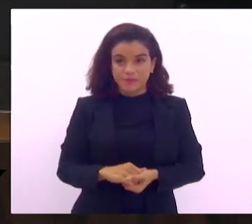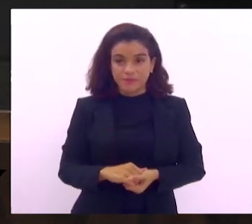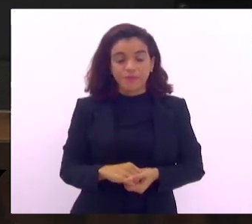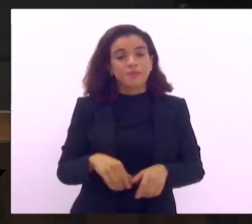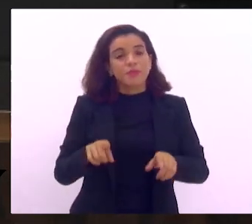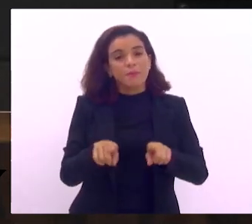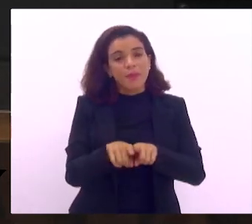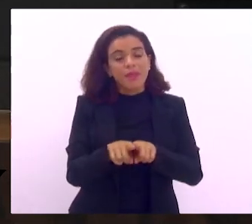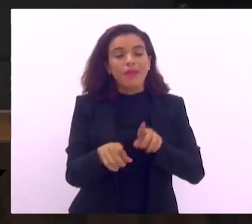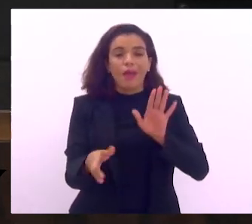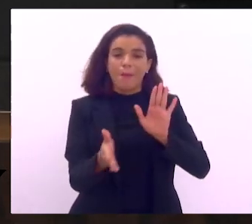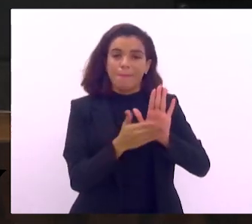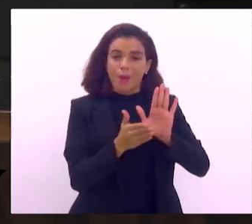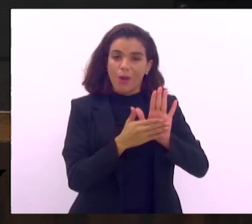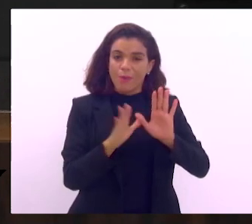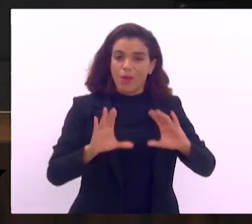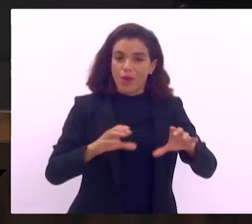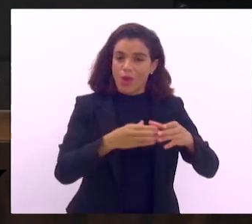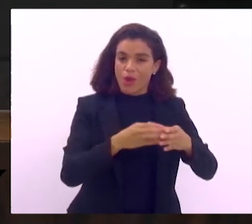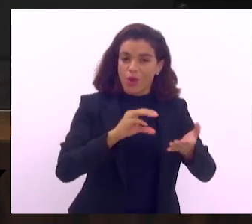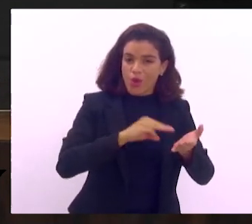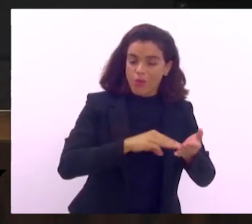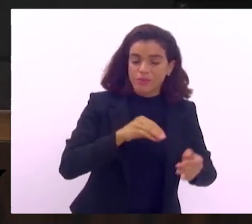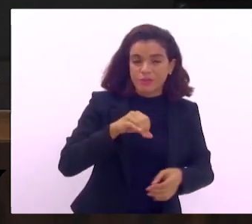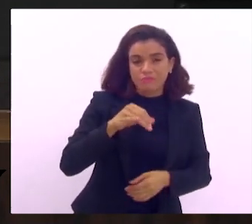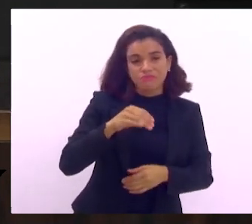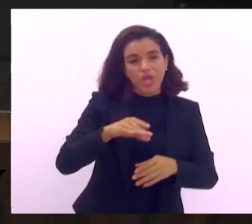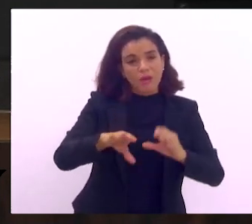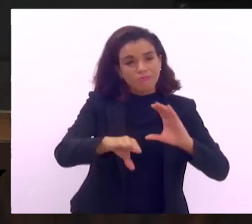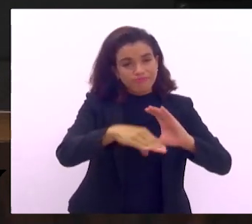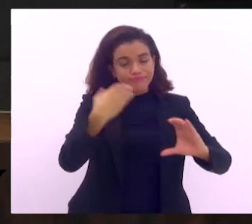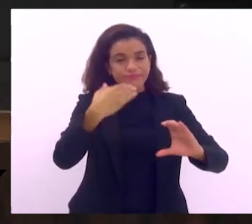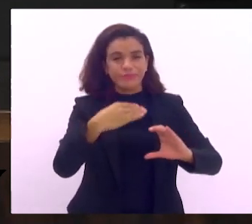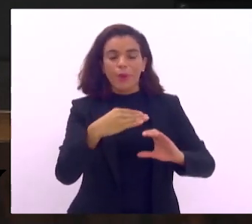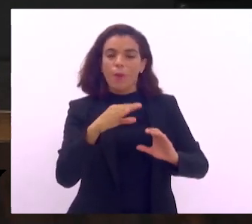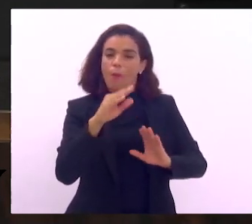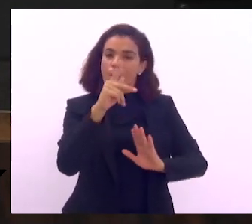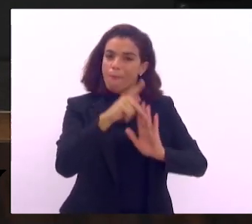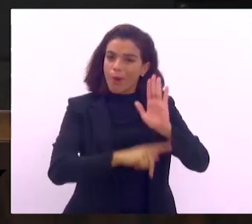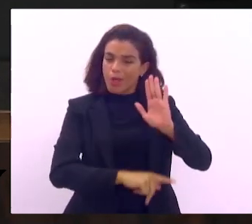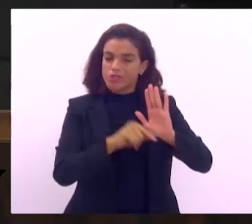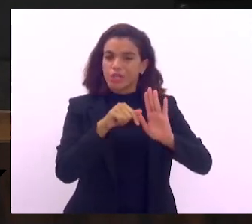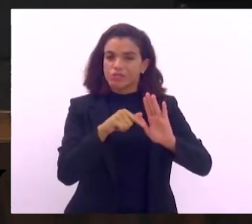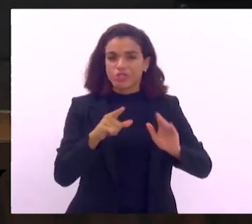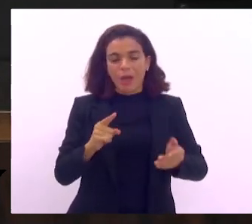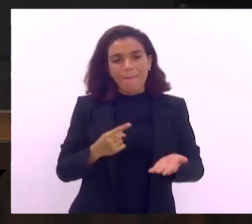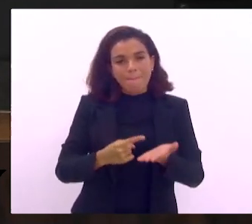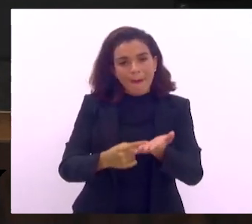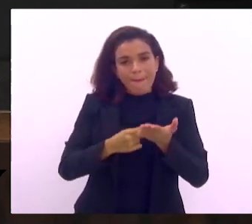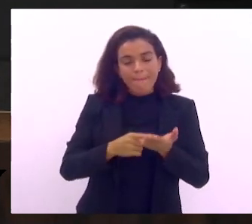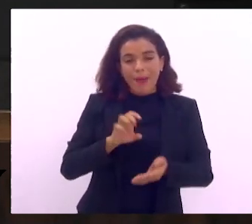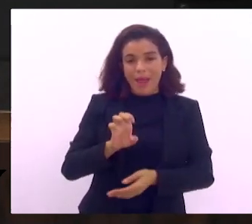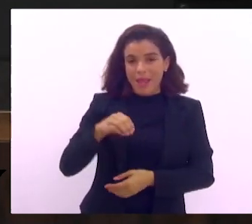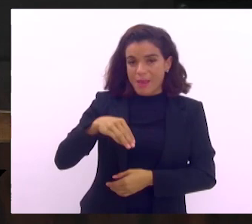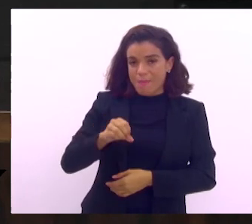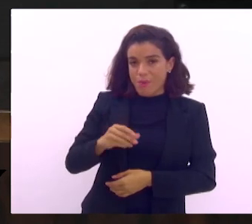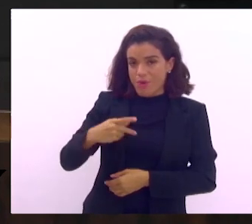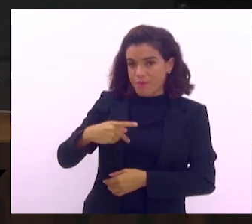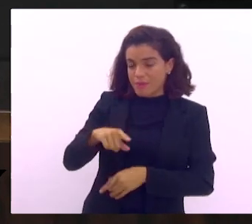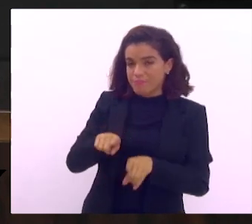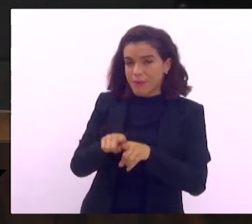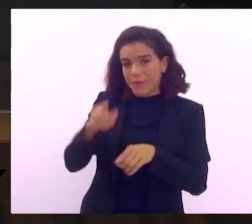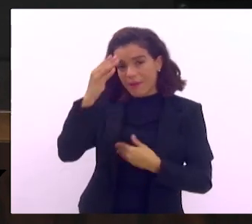própria comissão passou para mim, o Nelson passou que tem um projeto já montado com a EMOP, a representante da EMOP está aqui, já agradeço também